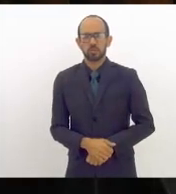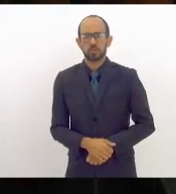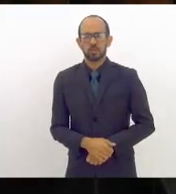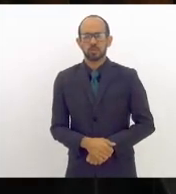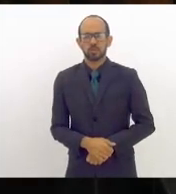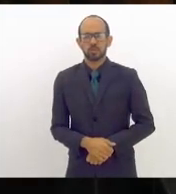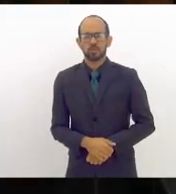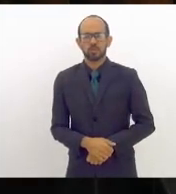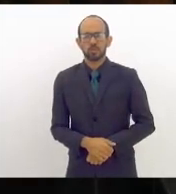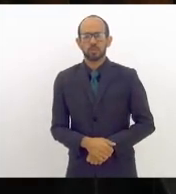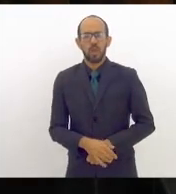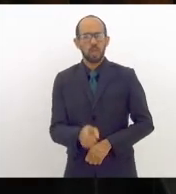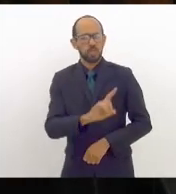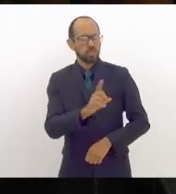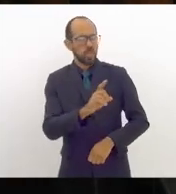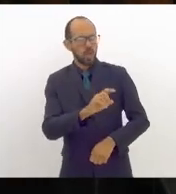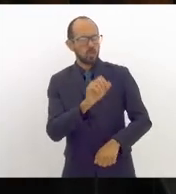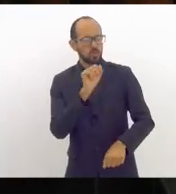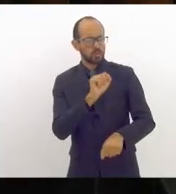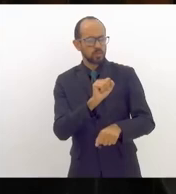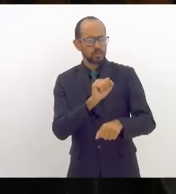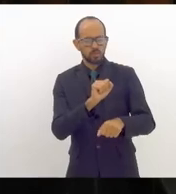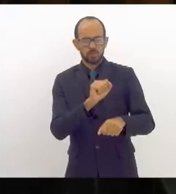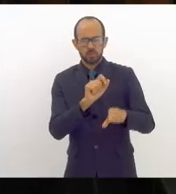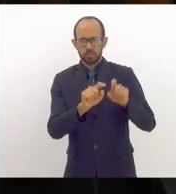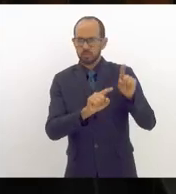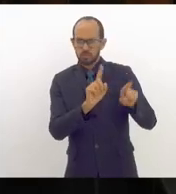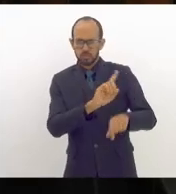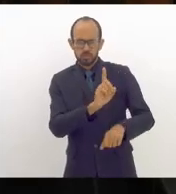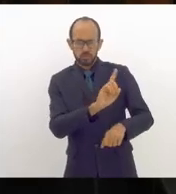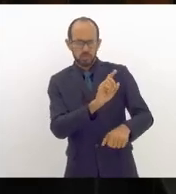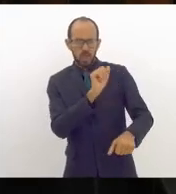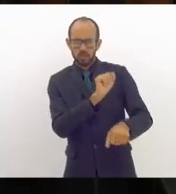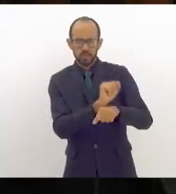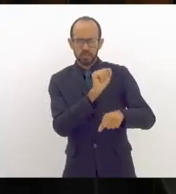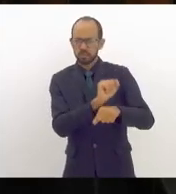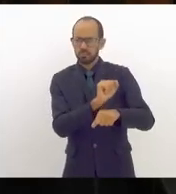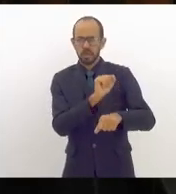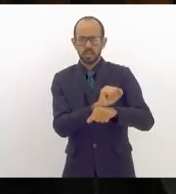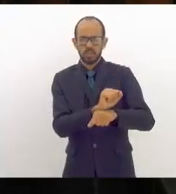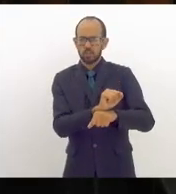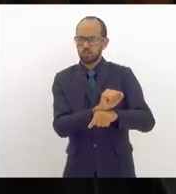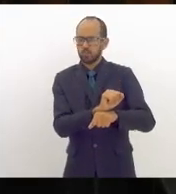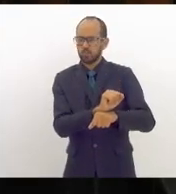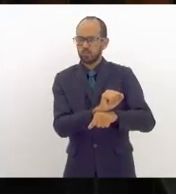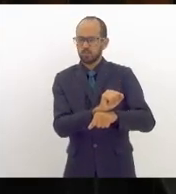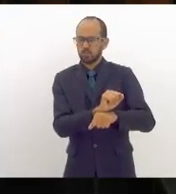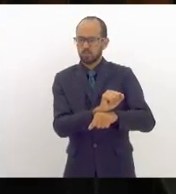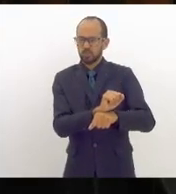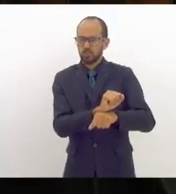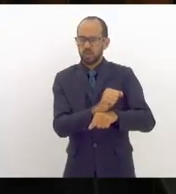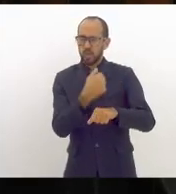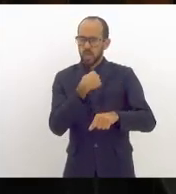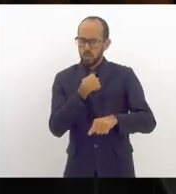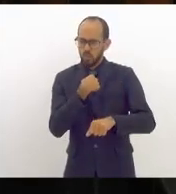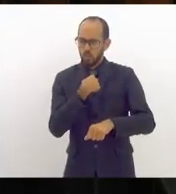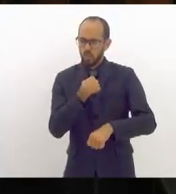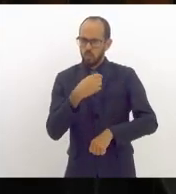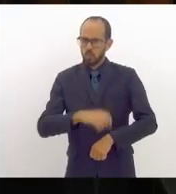e Não esperem Não esperem enquanto católico